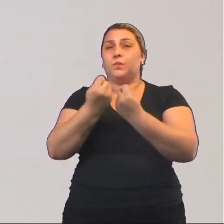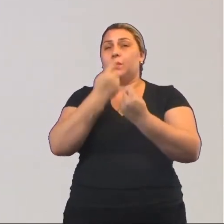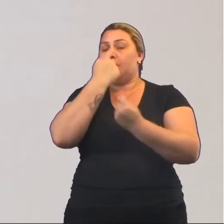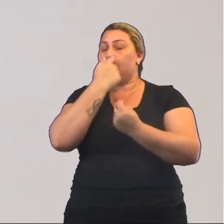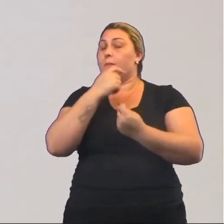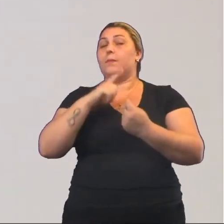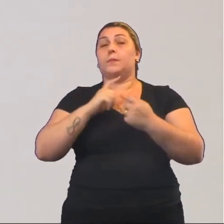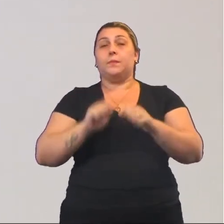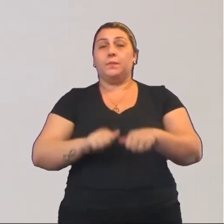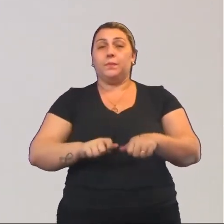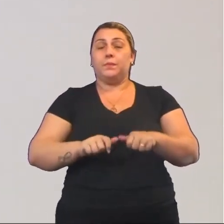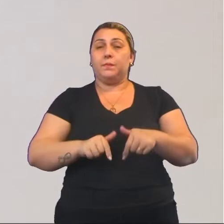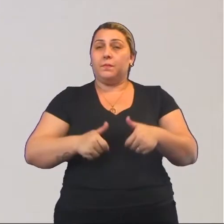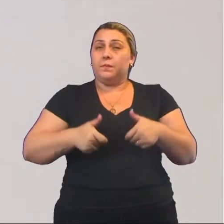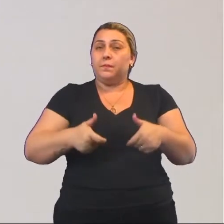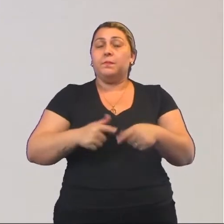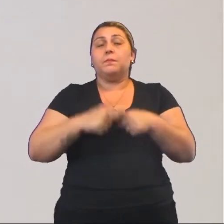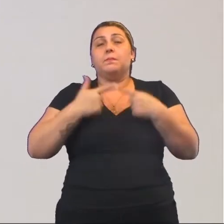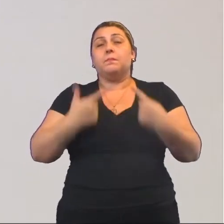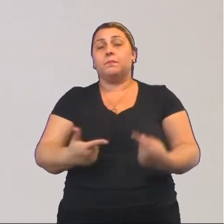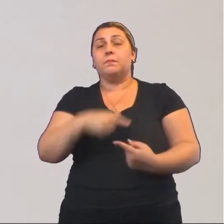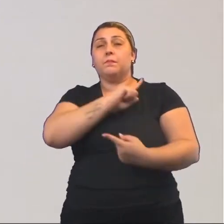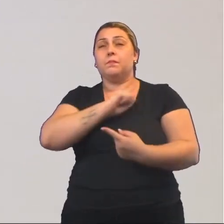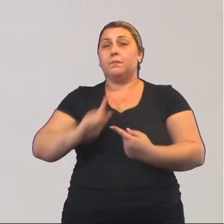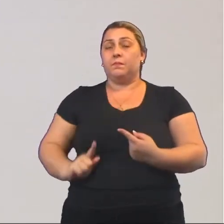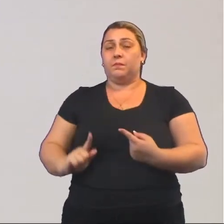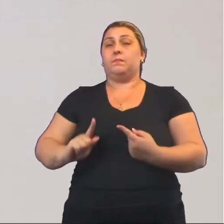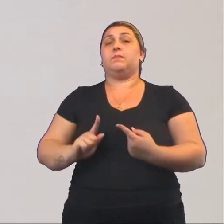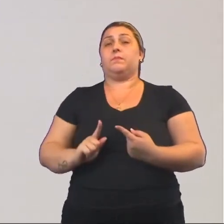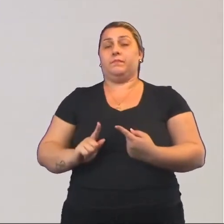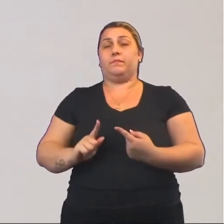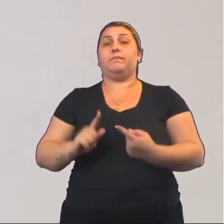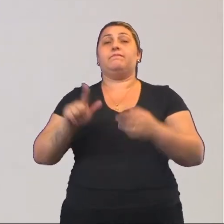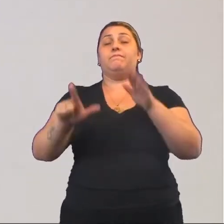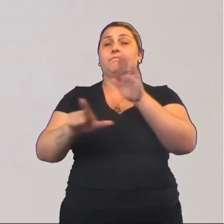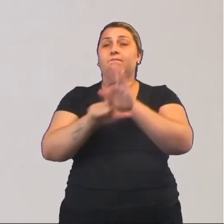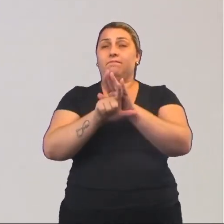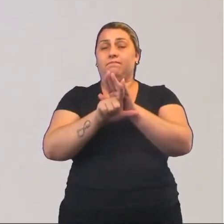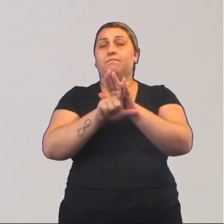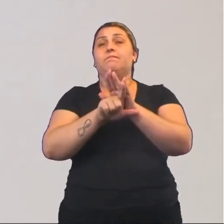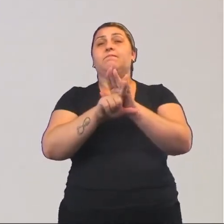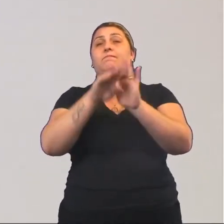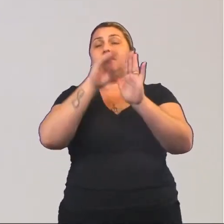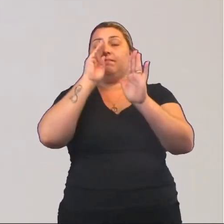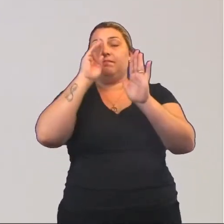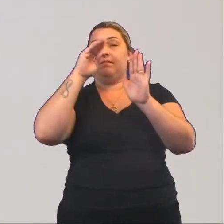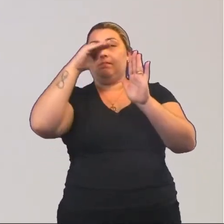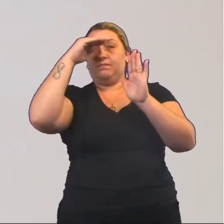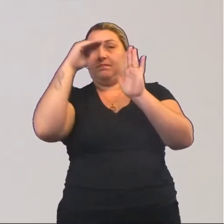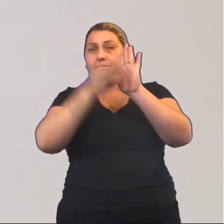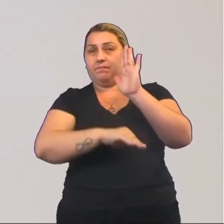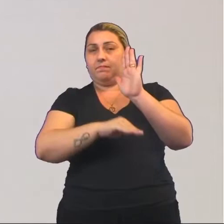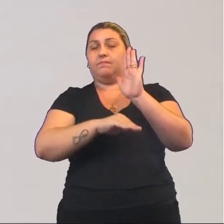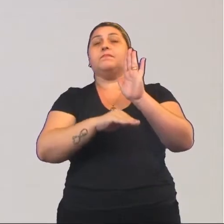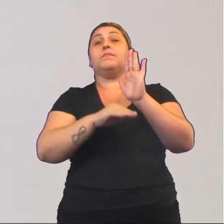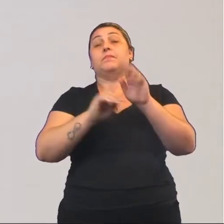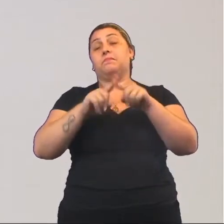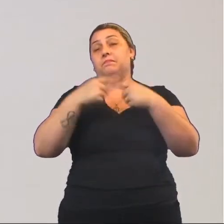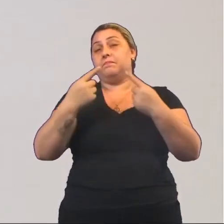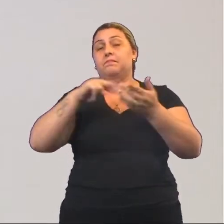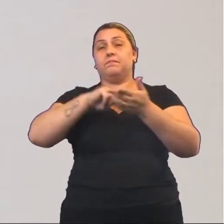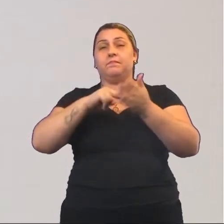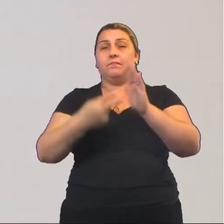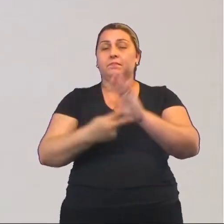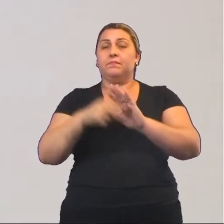um esforço de governo, mas como se trata de procedimento ilegal, há sempre uma maneira de burlar as leis. Mas não quer dizer